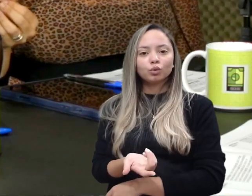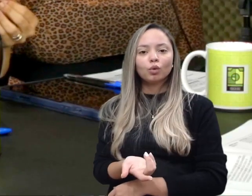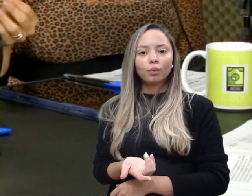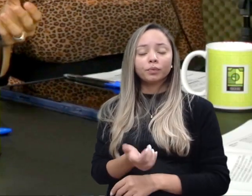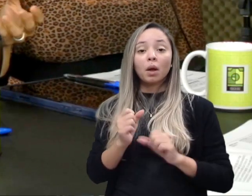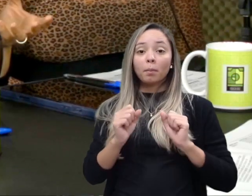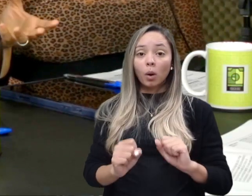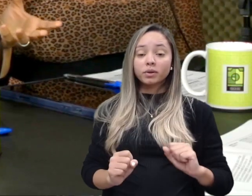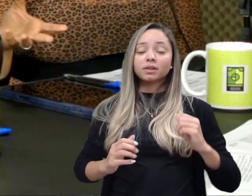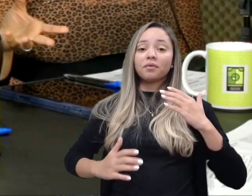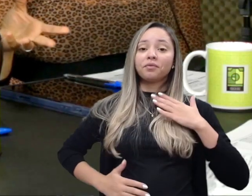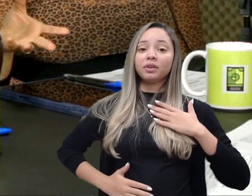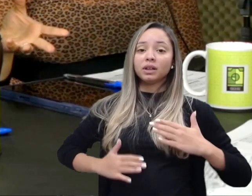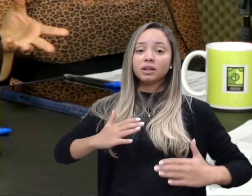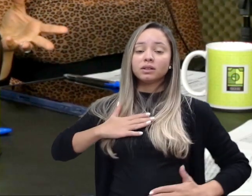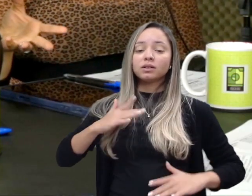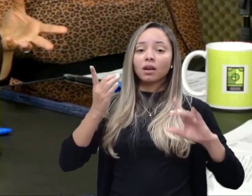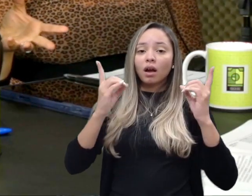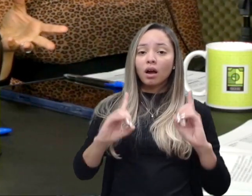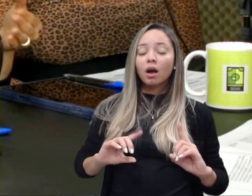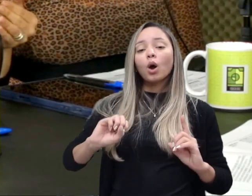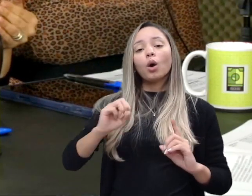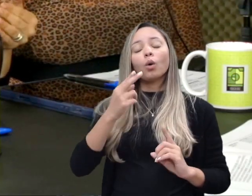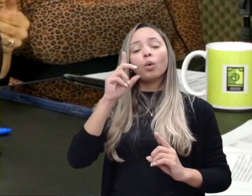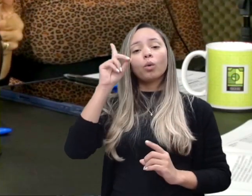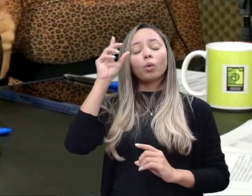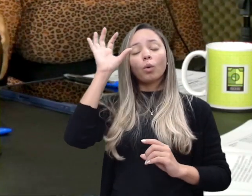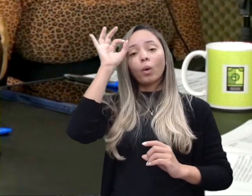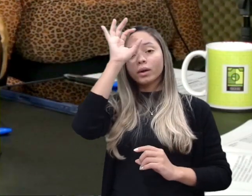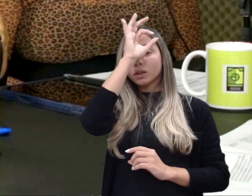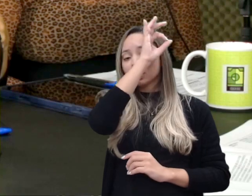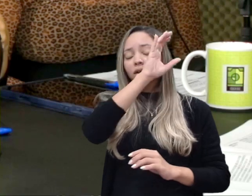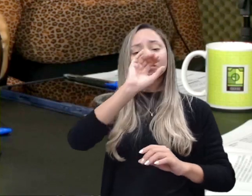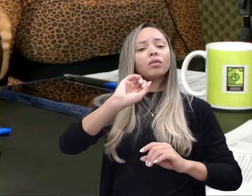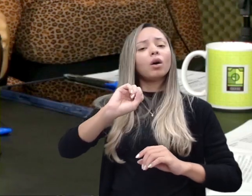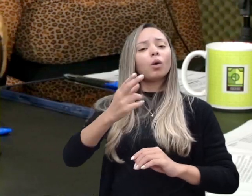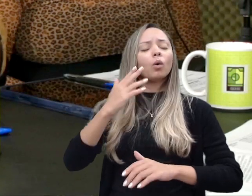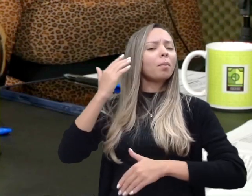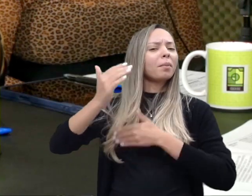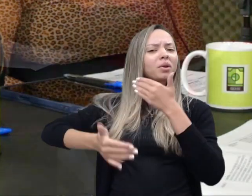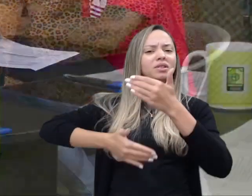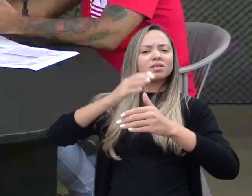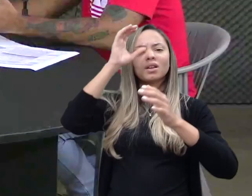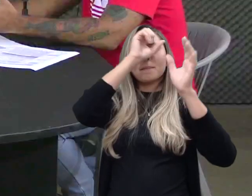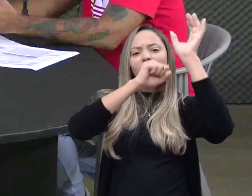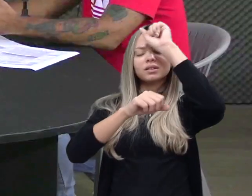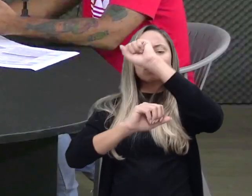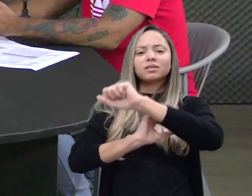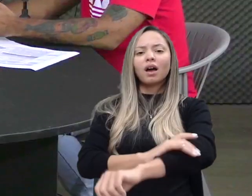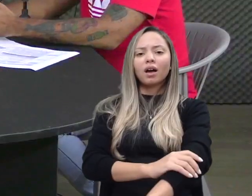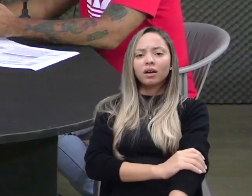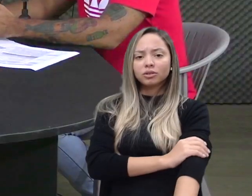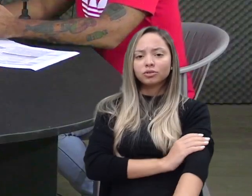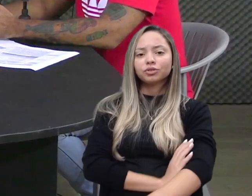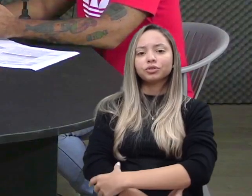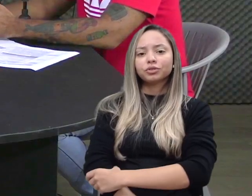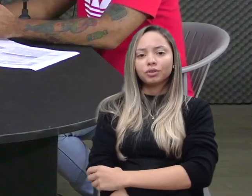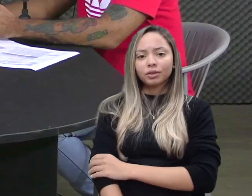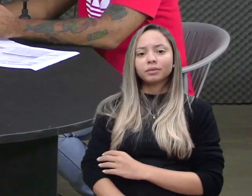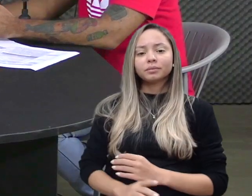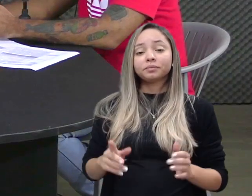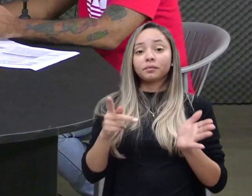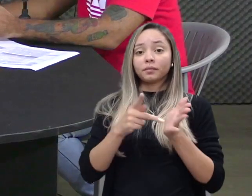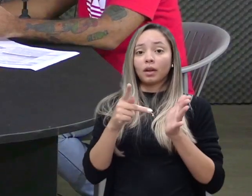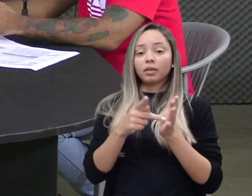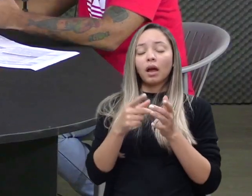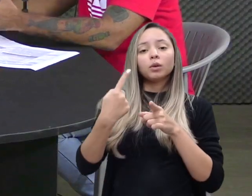ela física ou cognitiva, ou de processo de aprendizagem mesmo, tem um ritmo Na de velocidade aprendizagem. que se dá as coisas na universidade, né?